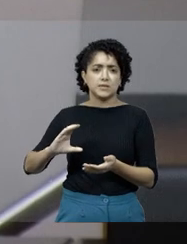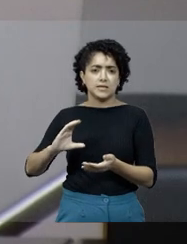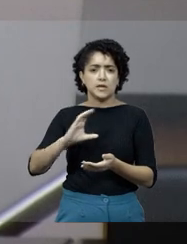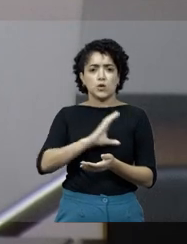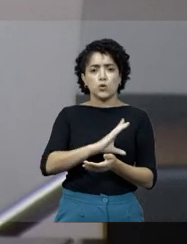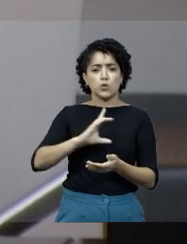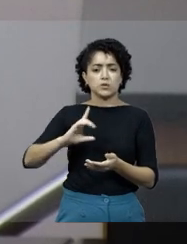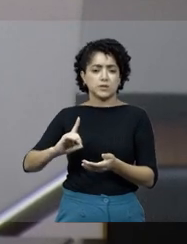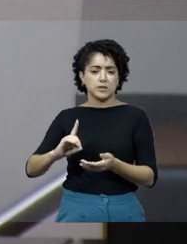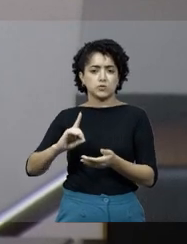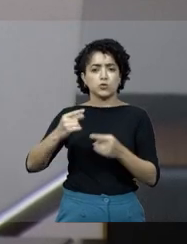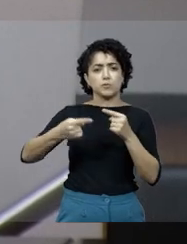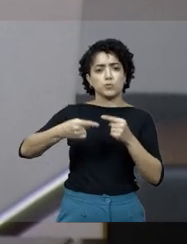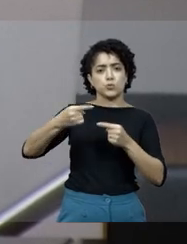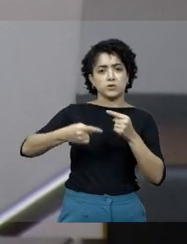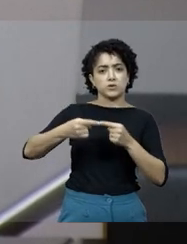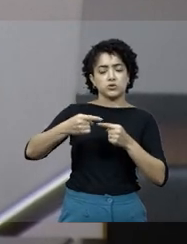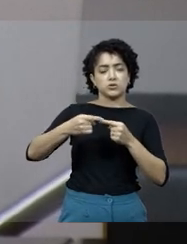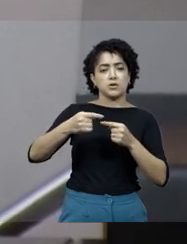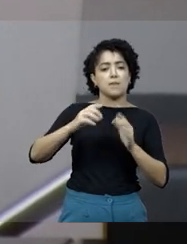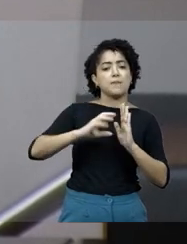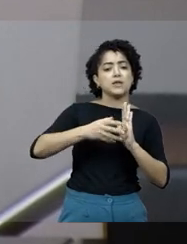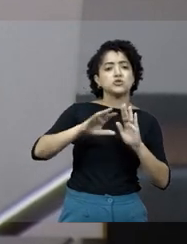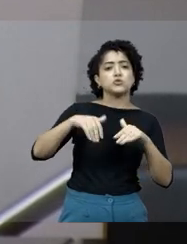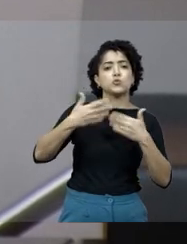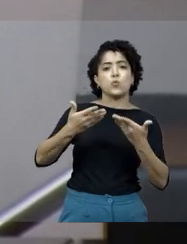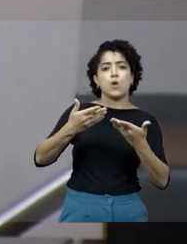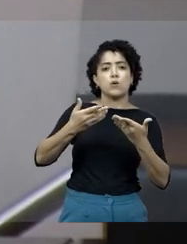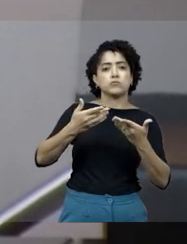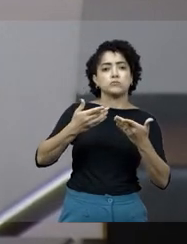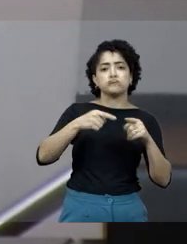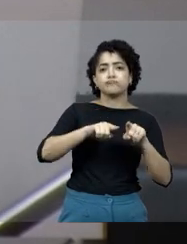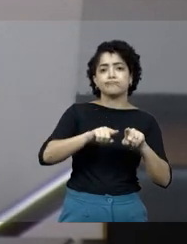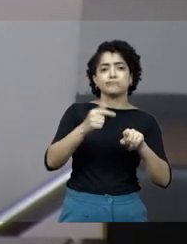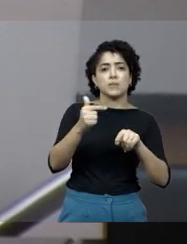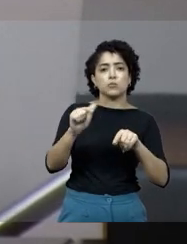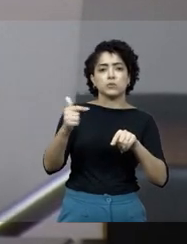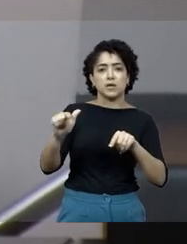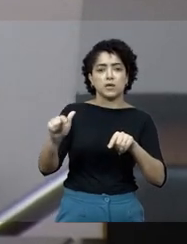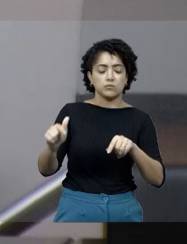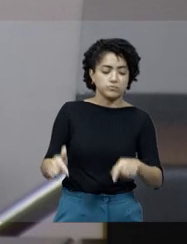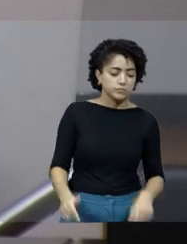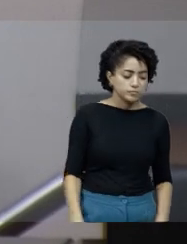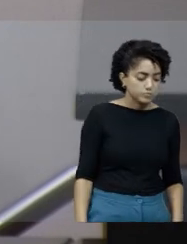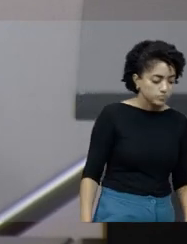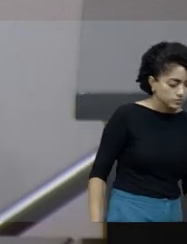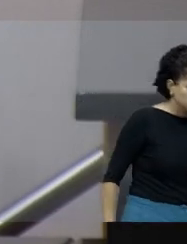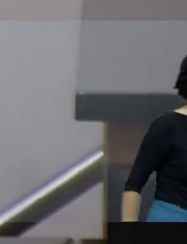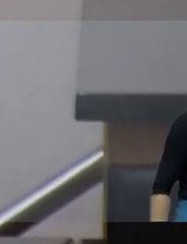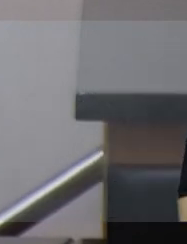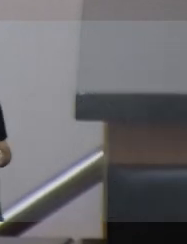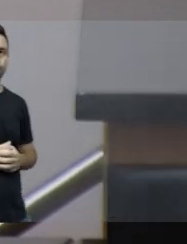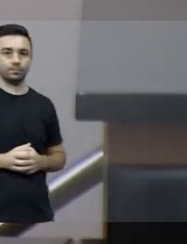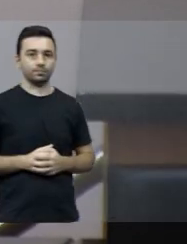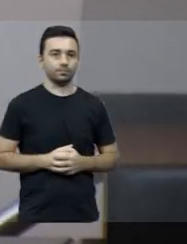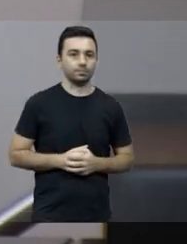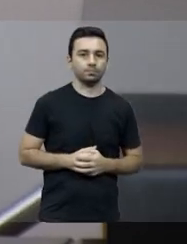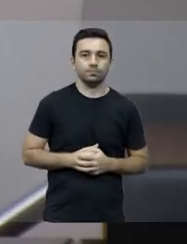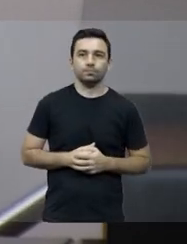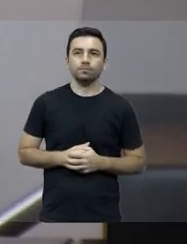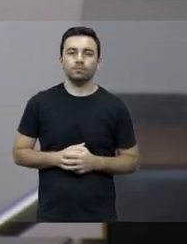seu partido? Não tenho. Não sou afiliado a nenhum partido. E senhora, de onde? Ah, sou prefeito de